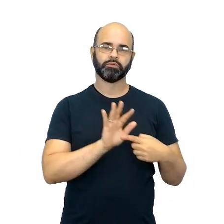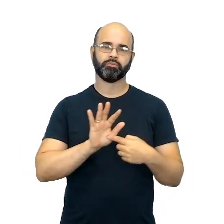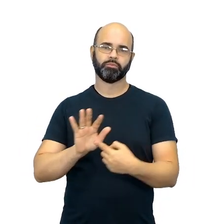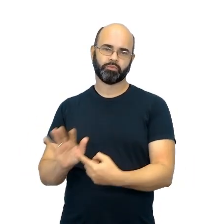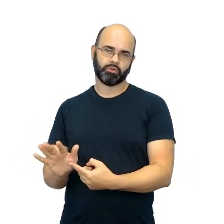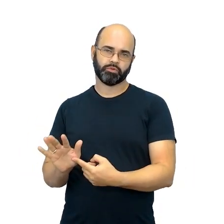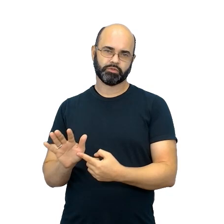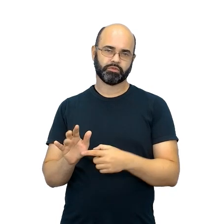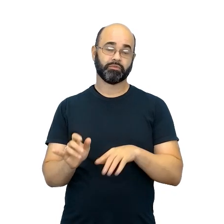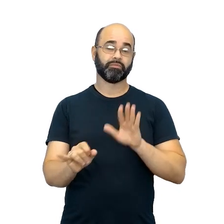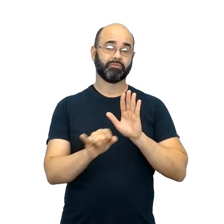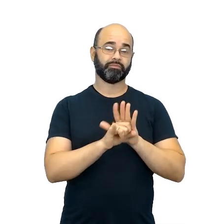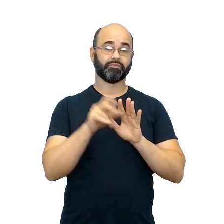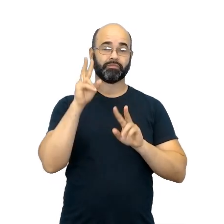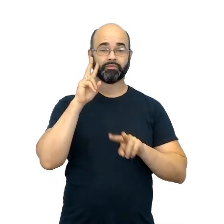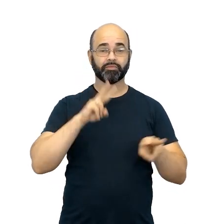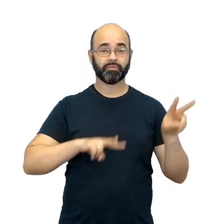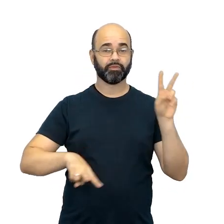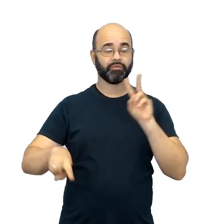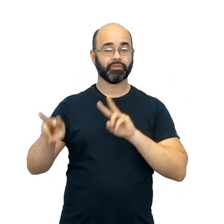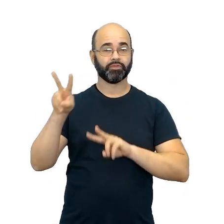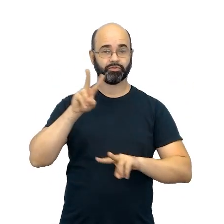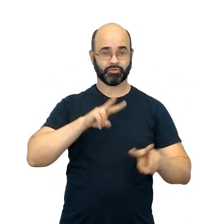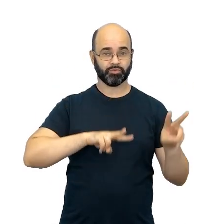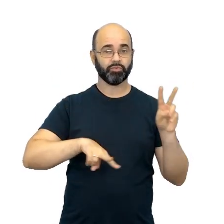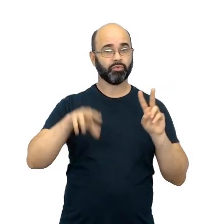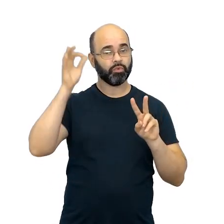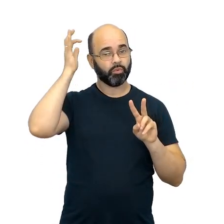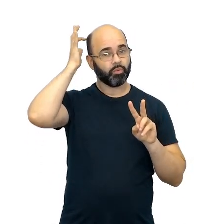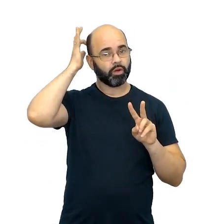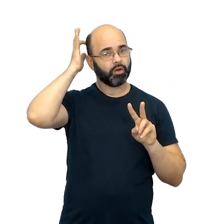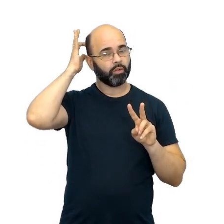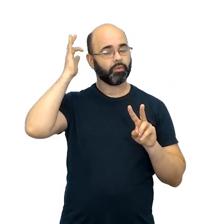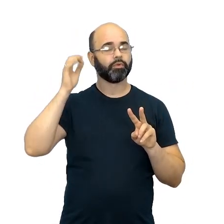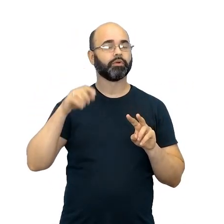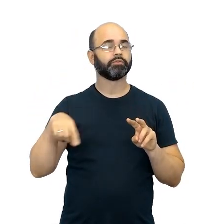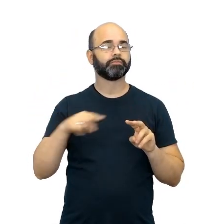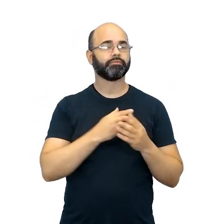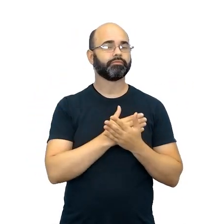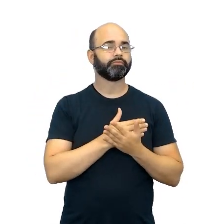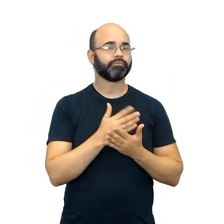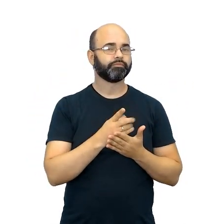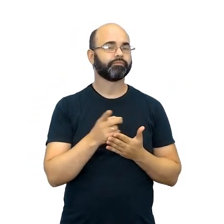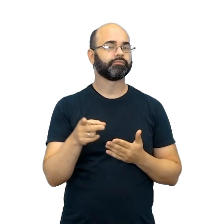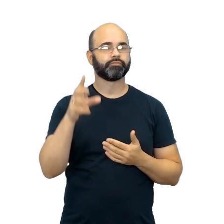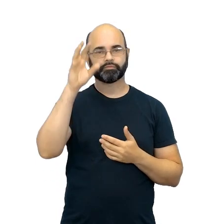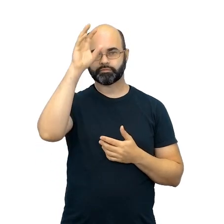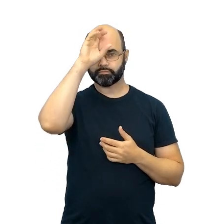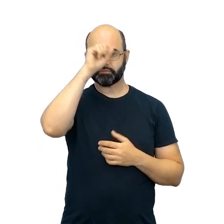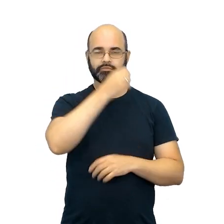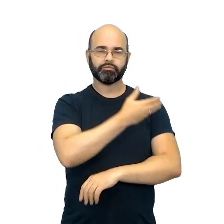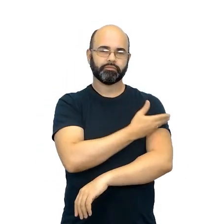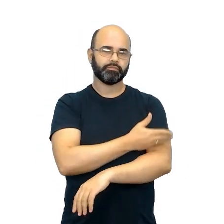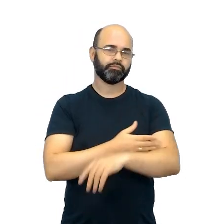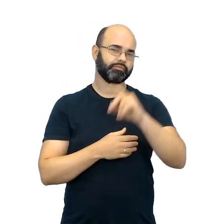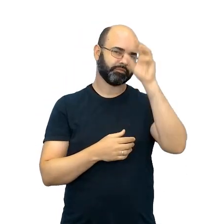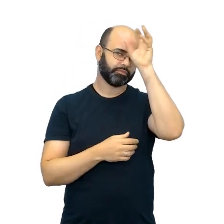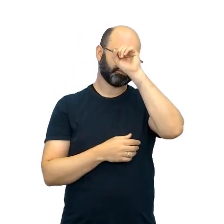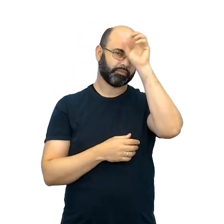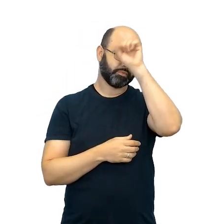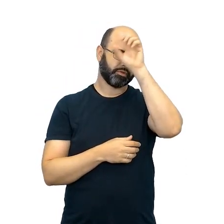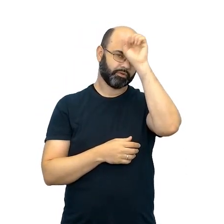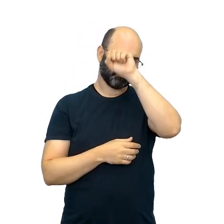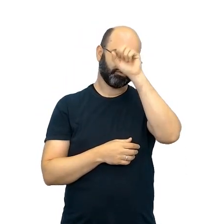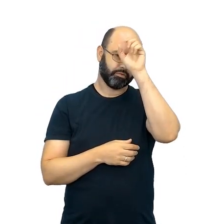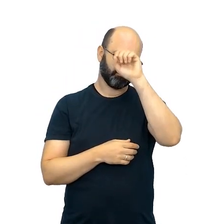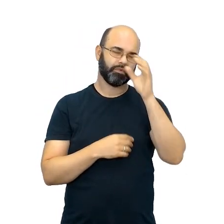visual, sendo perceptível que partiu, né, do mesmo princípio e do objetivo de aprendizagem. Então, um pouco de